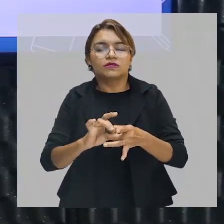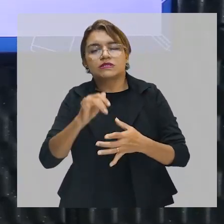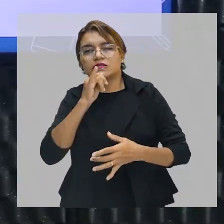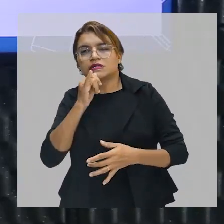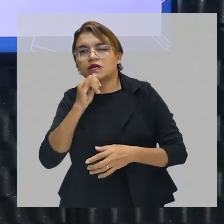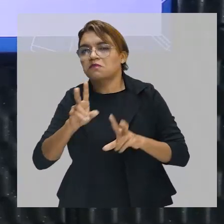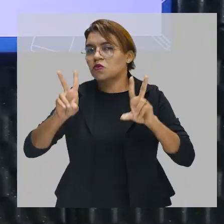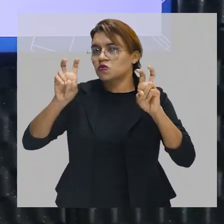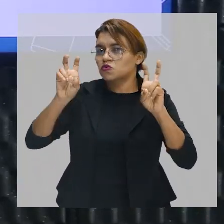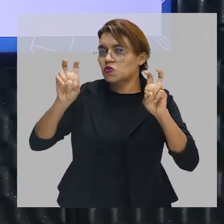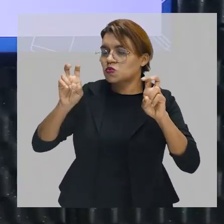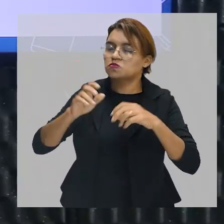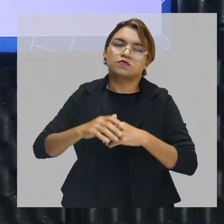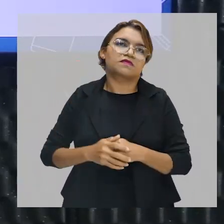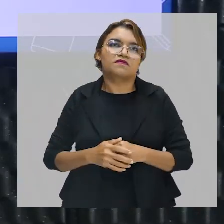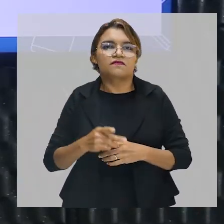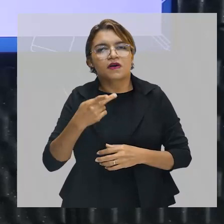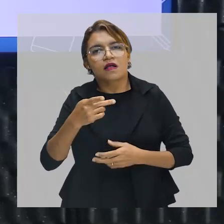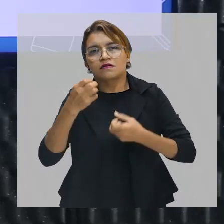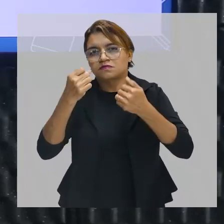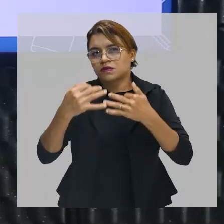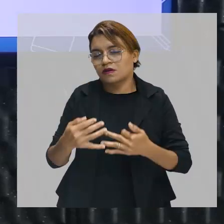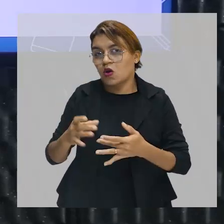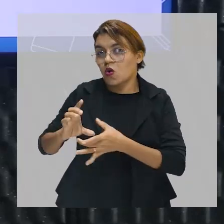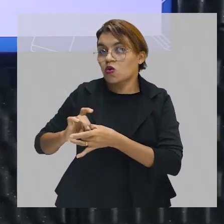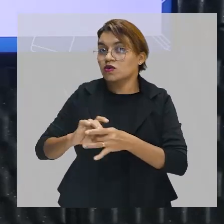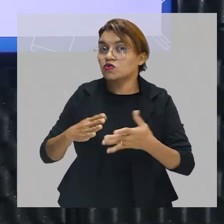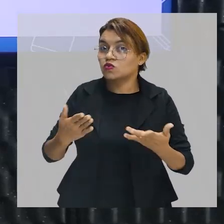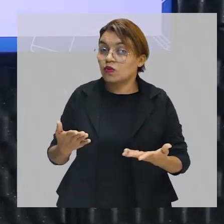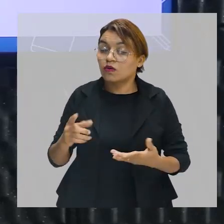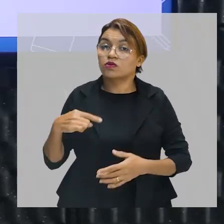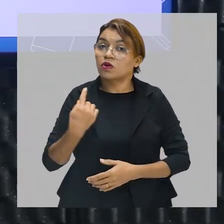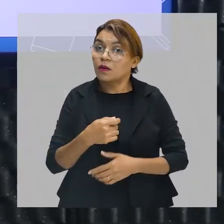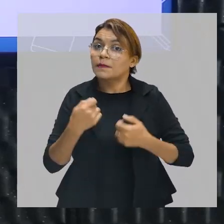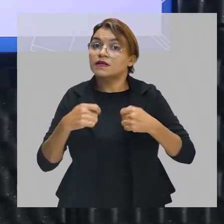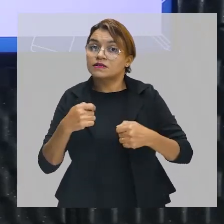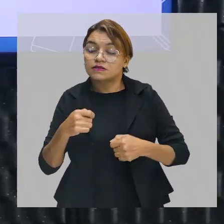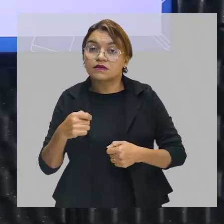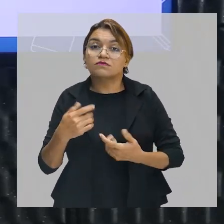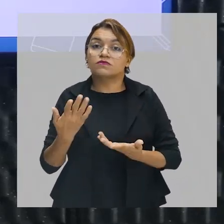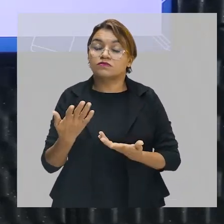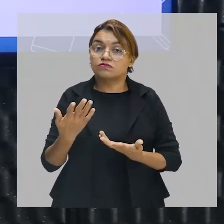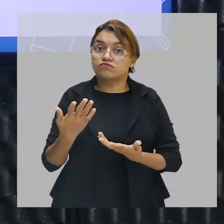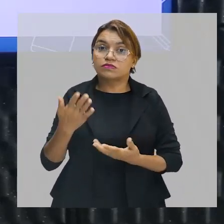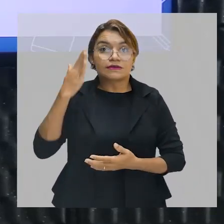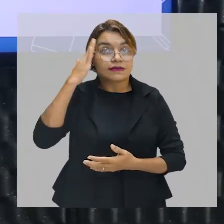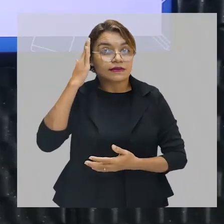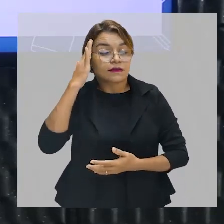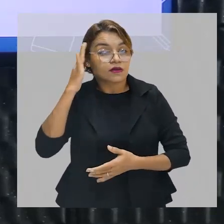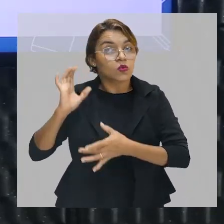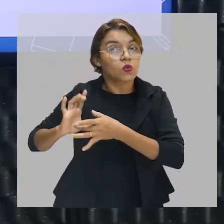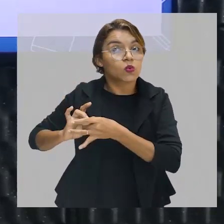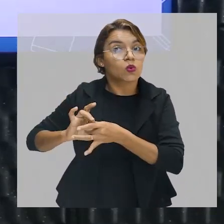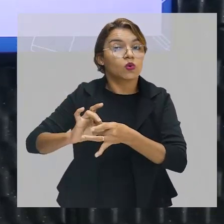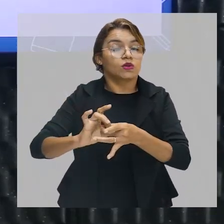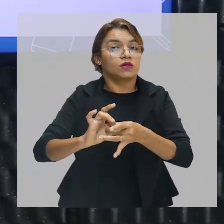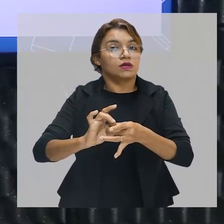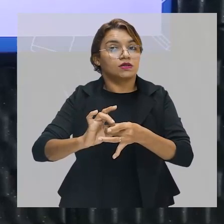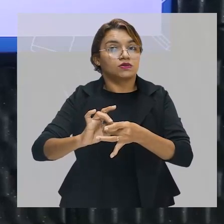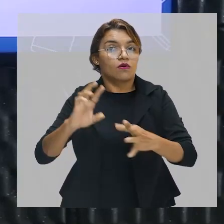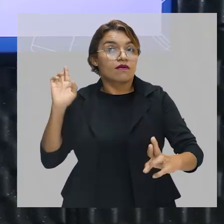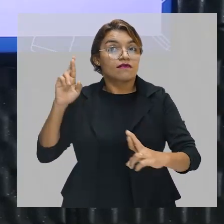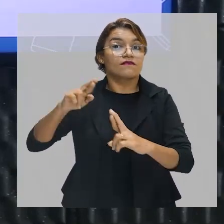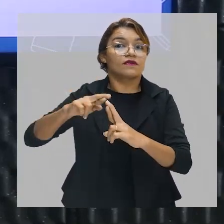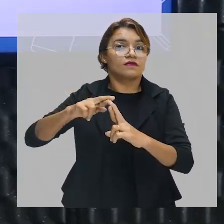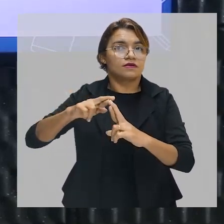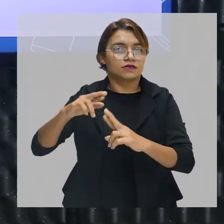sobre determinado tema, mas em que contexto? Né? Então, nós temos que levar em conta sempre o contexto, o referente.